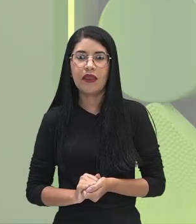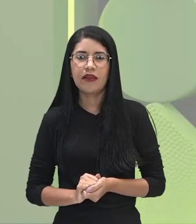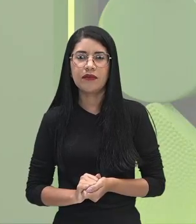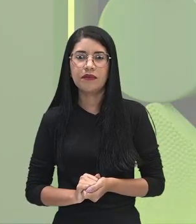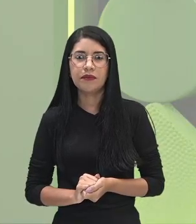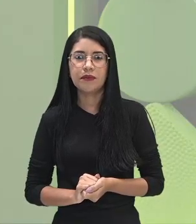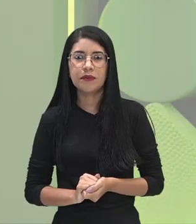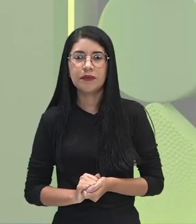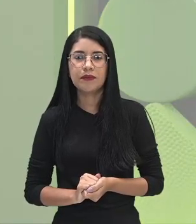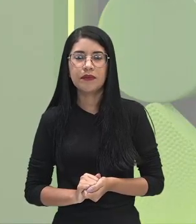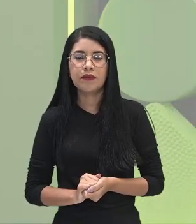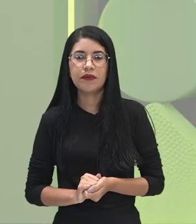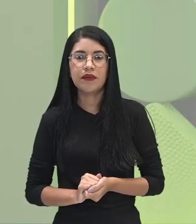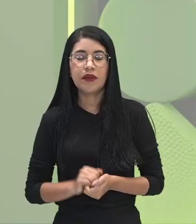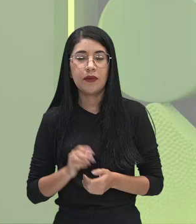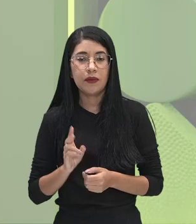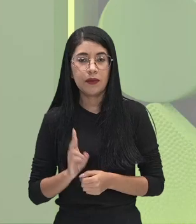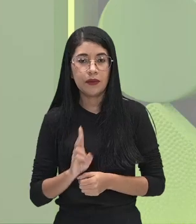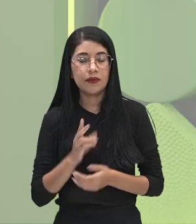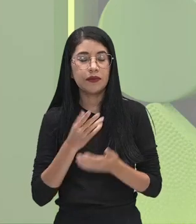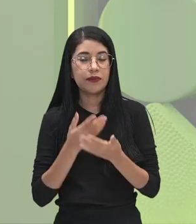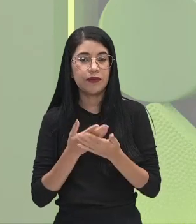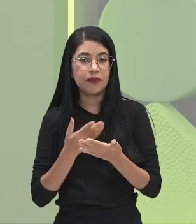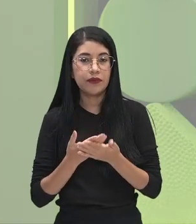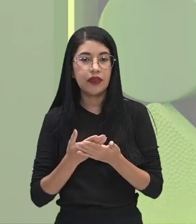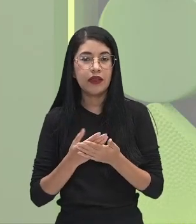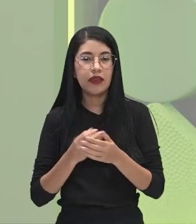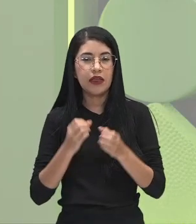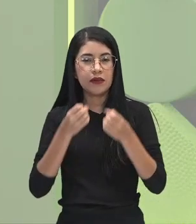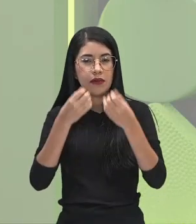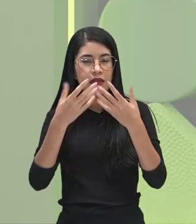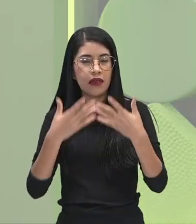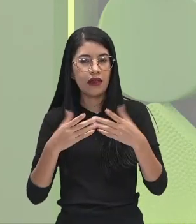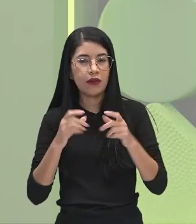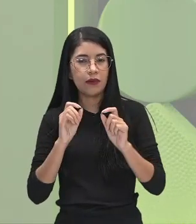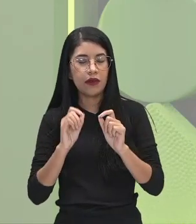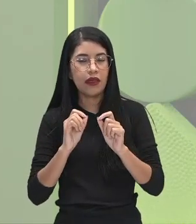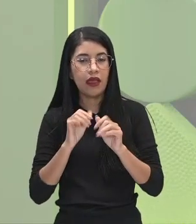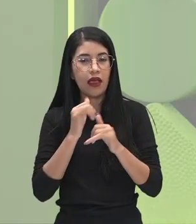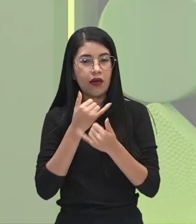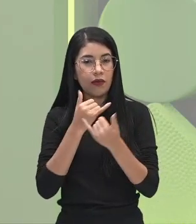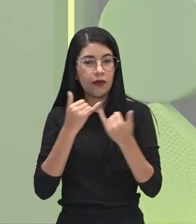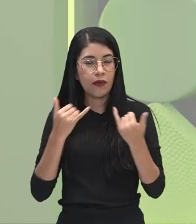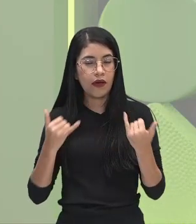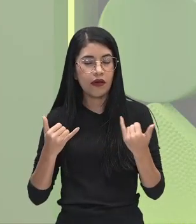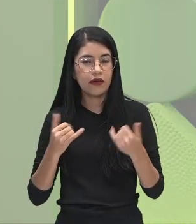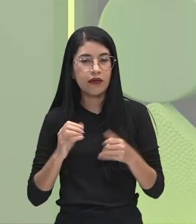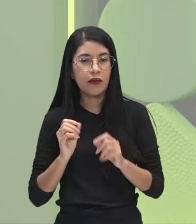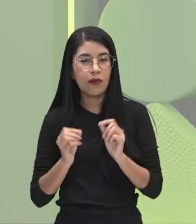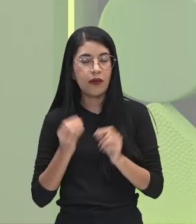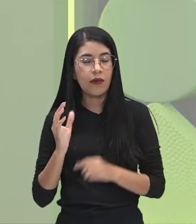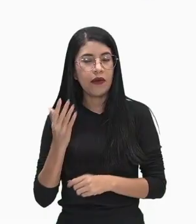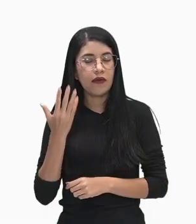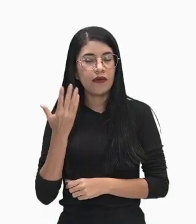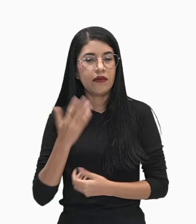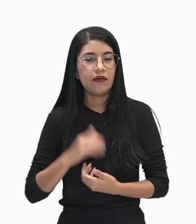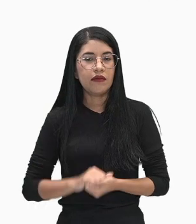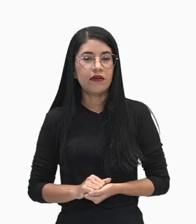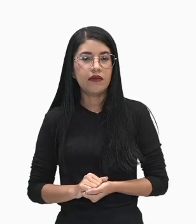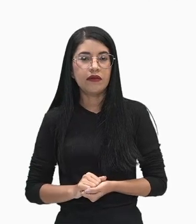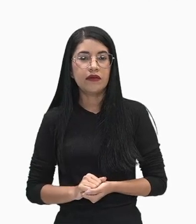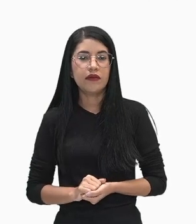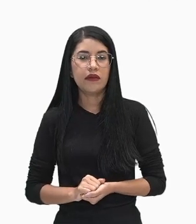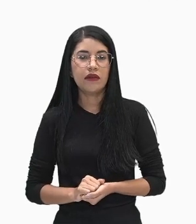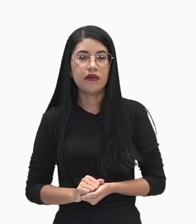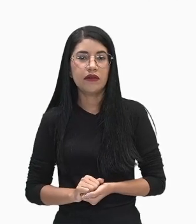agora, continuar a nossa aula falando sobre os efeitos da corrente elétrica. Pessoal, a corrente elétrica,